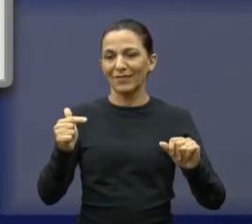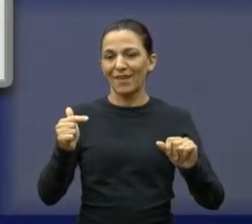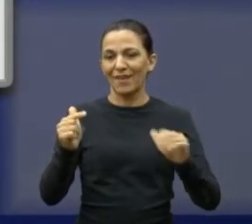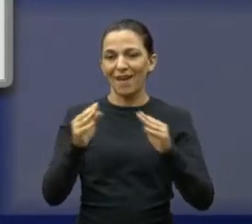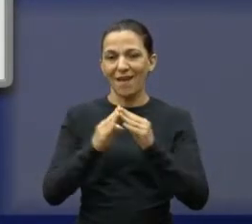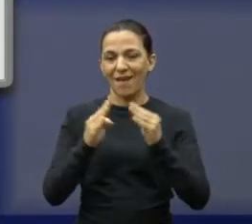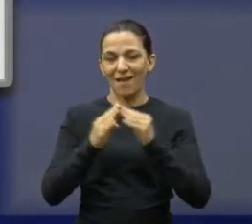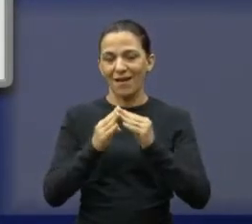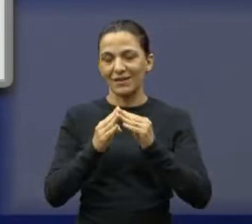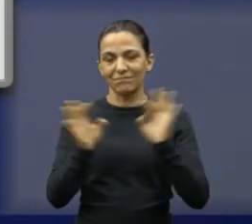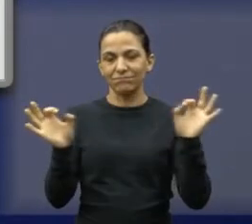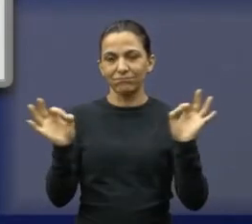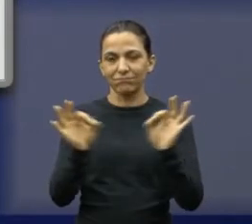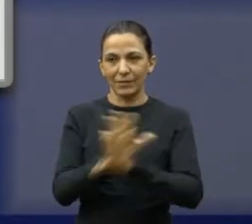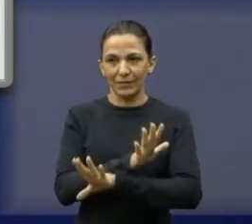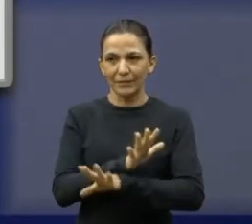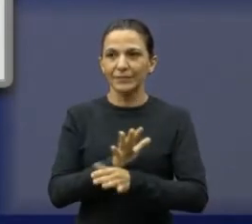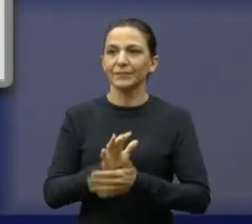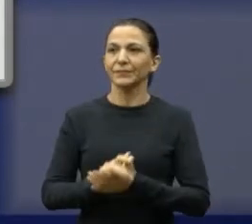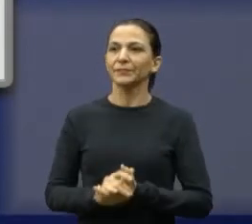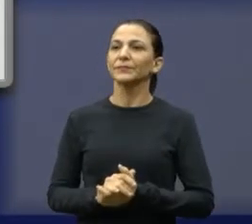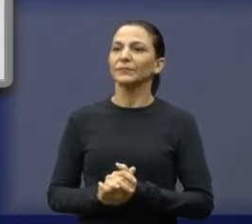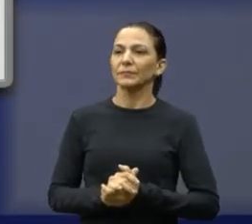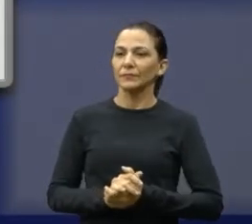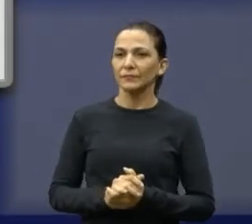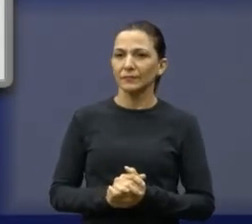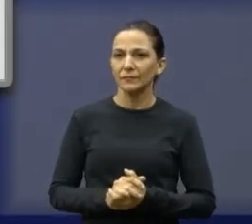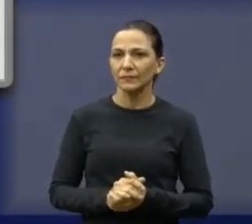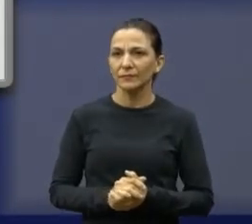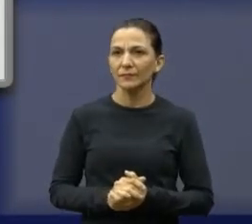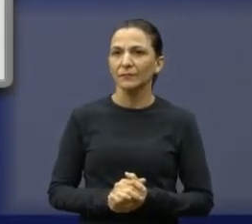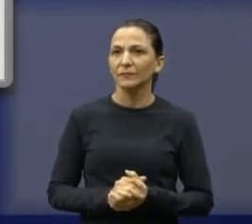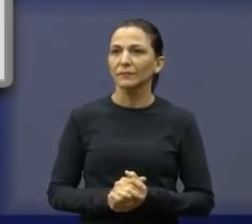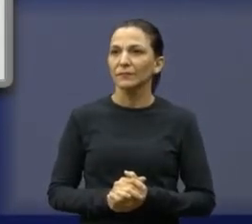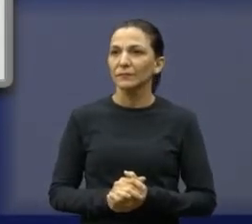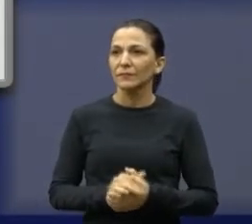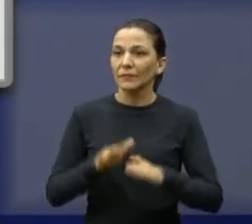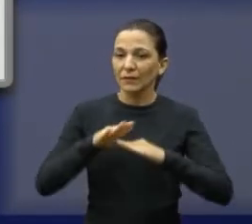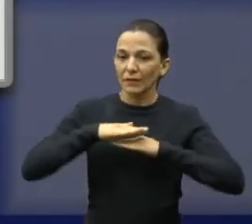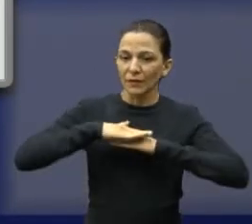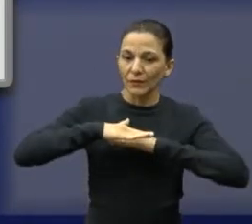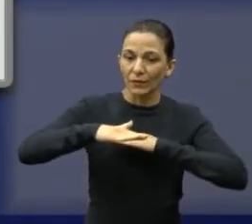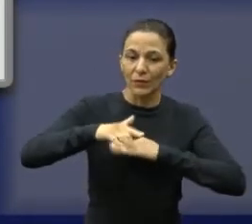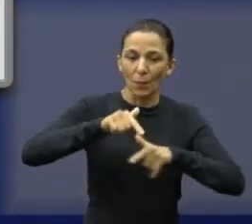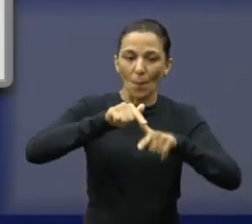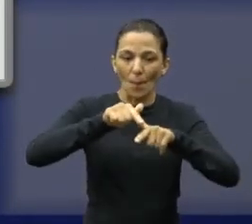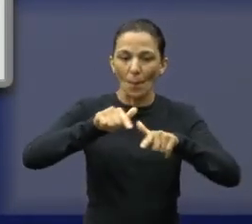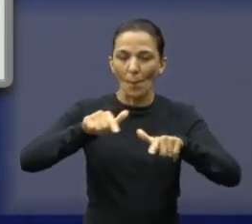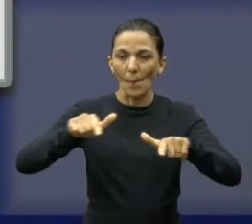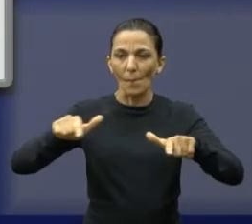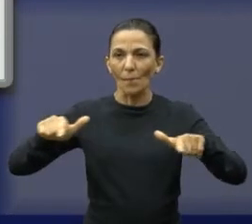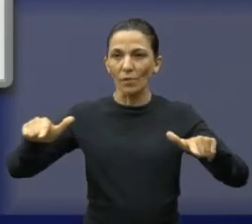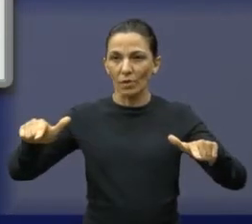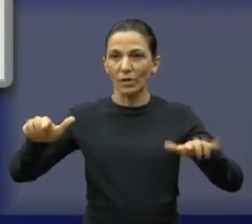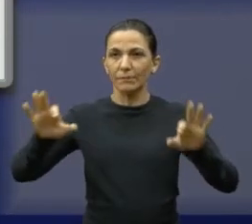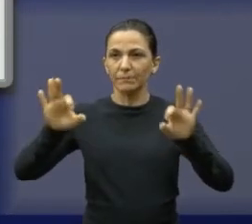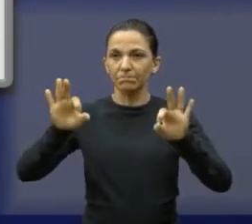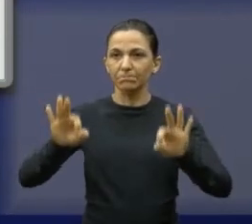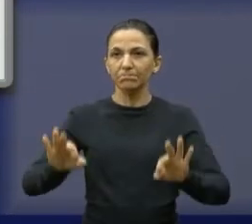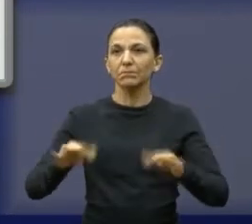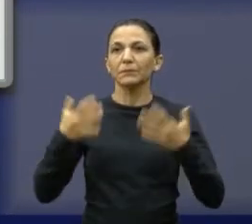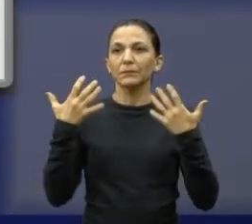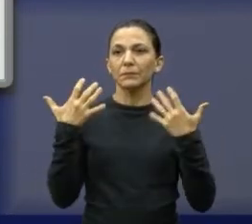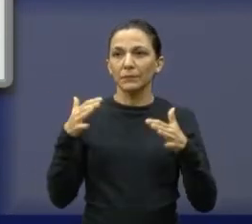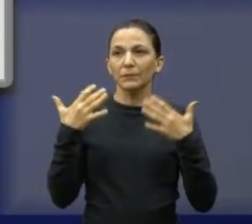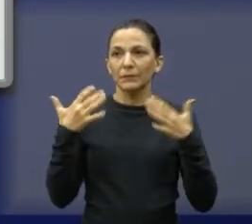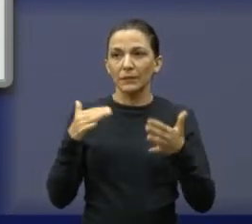também estava tendo bastante cobrança com vocês sobre isso aí também. A graça foi demolida, o terreno totalmente limpo, Paulo. Vai parabenizar aí o executivo, aí, a